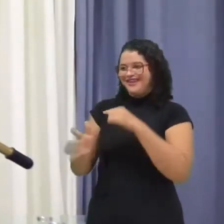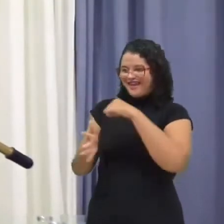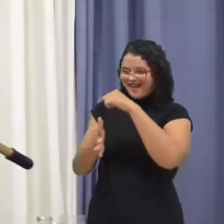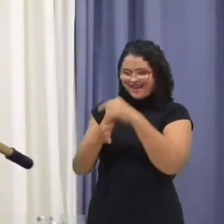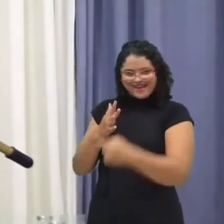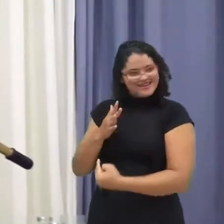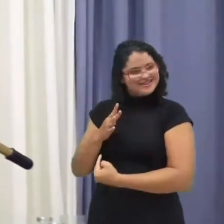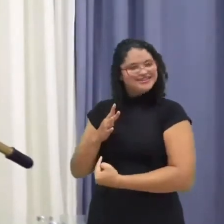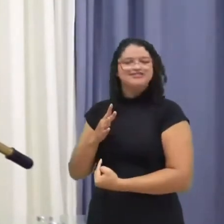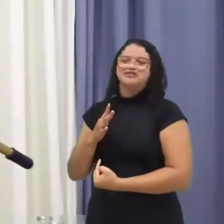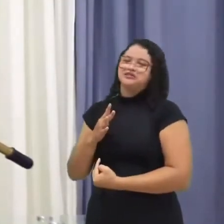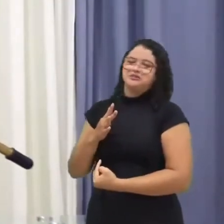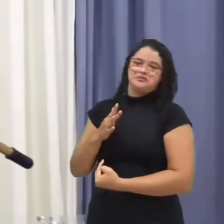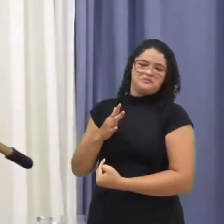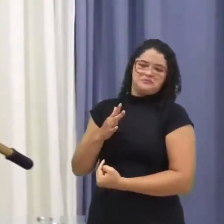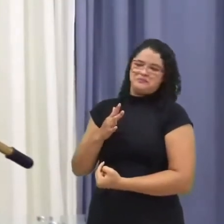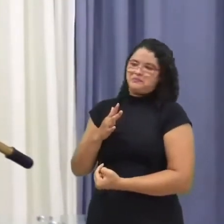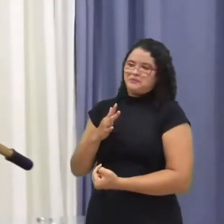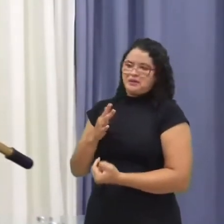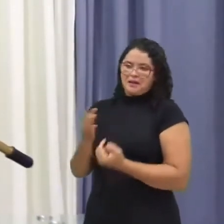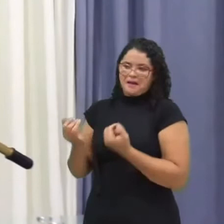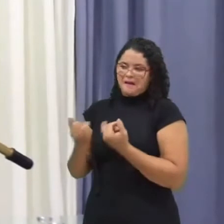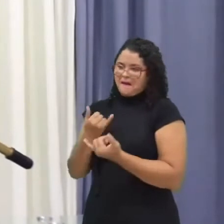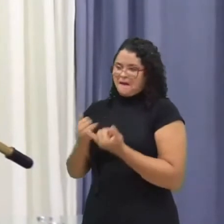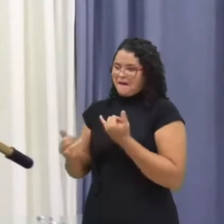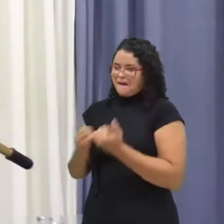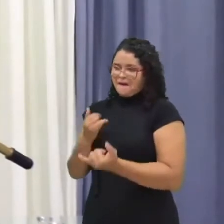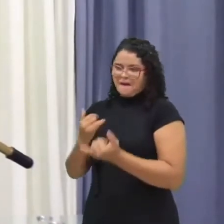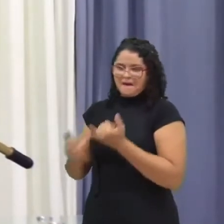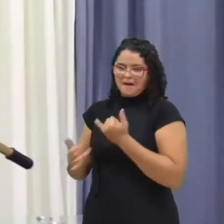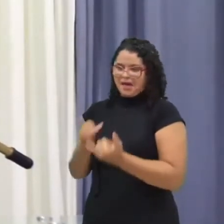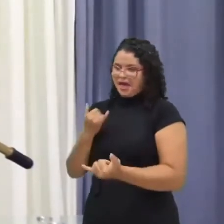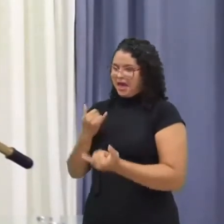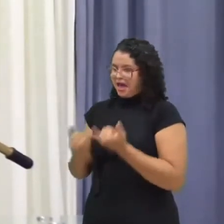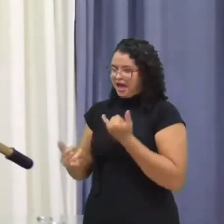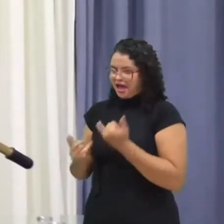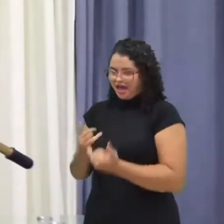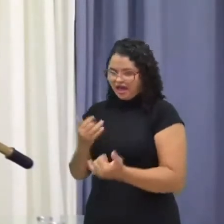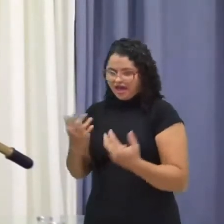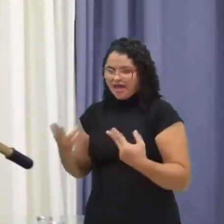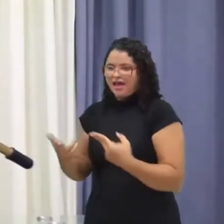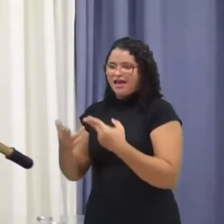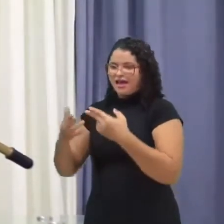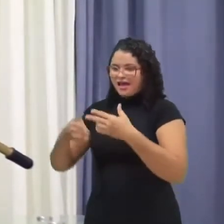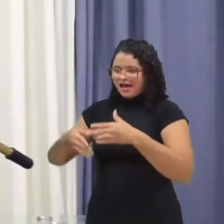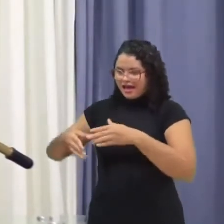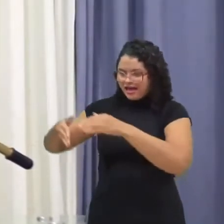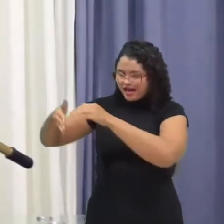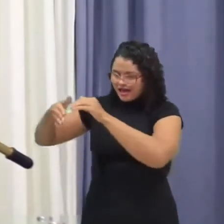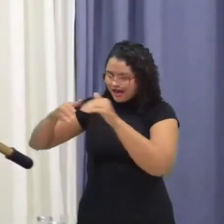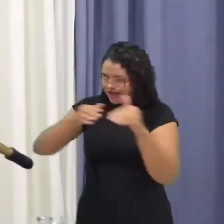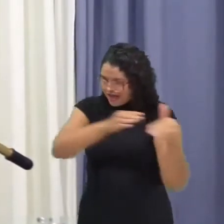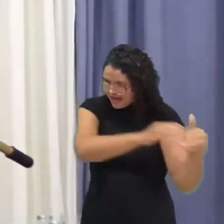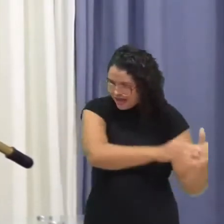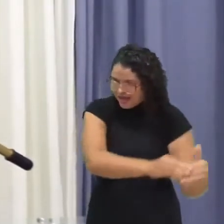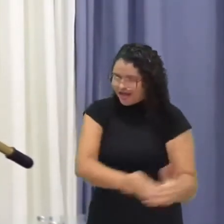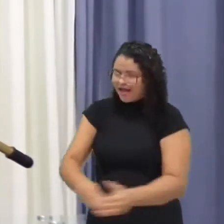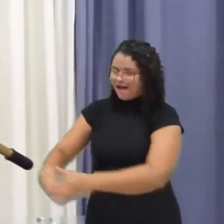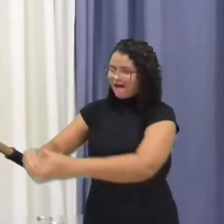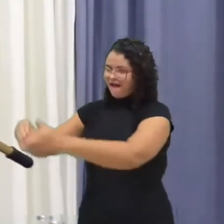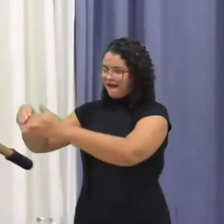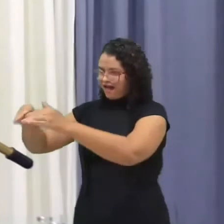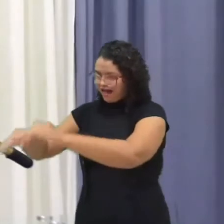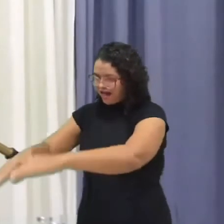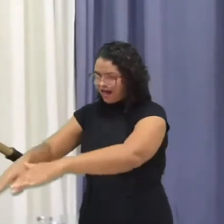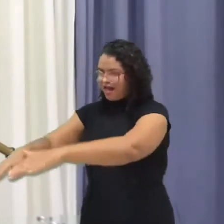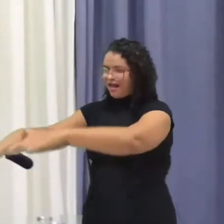esse é inconfundível. E quando ele nos levar ao trono do Pai, e você poder